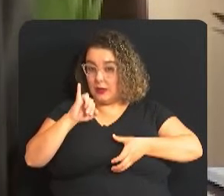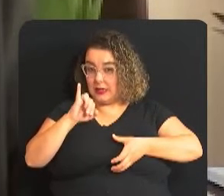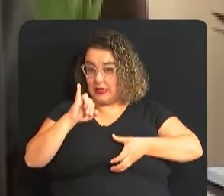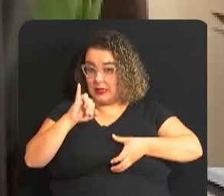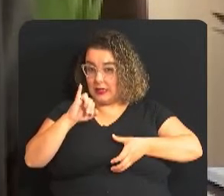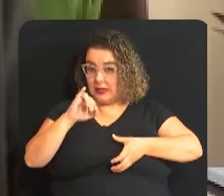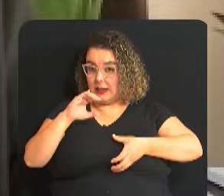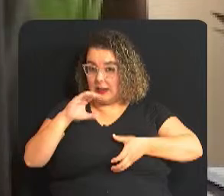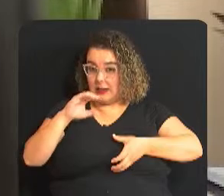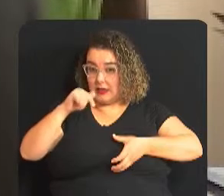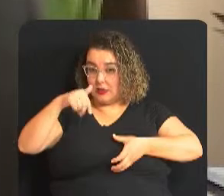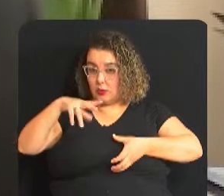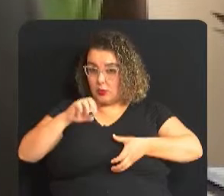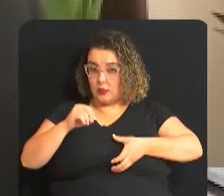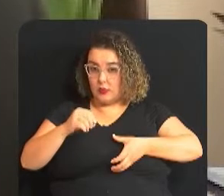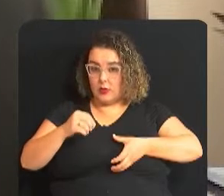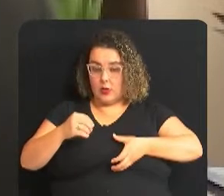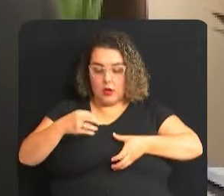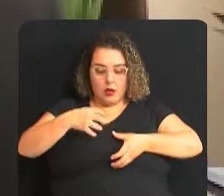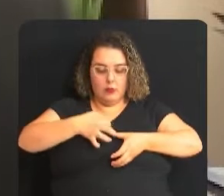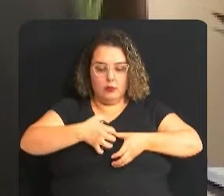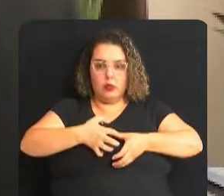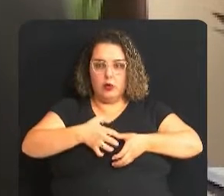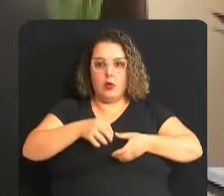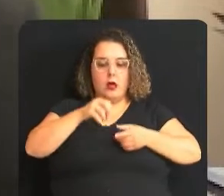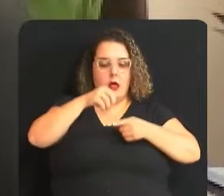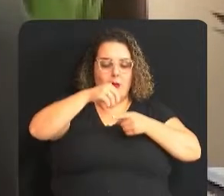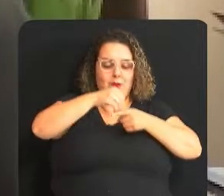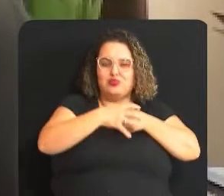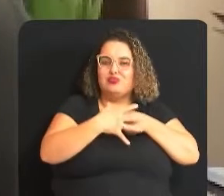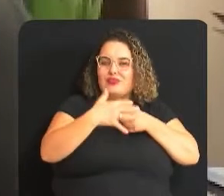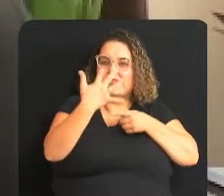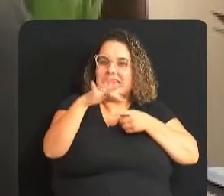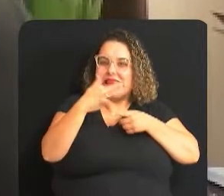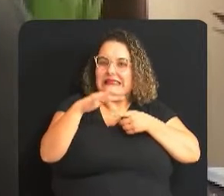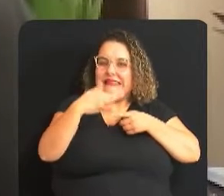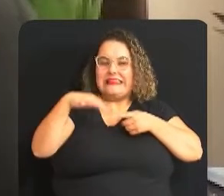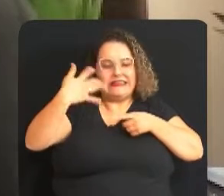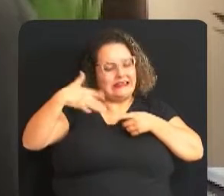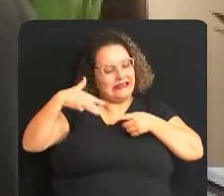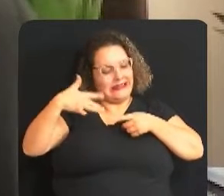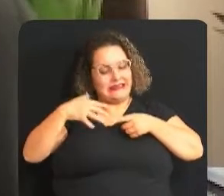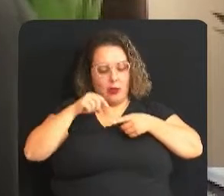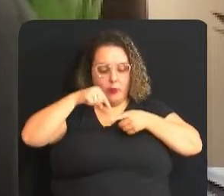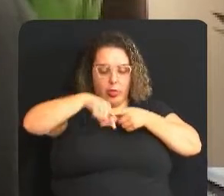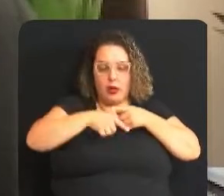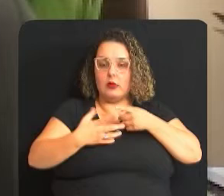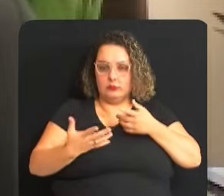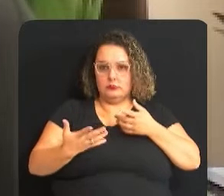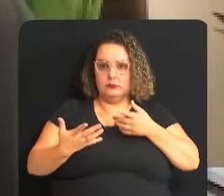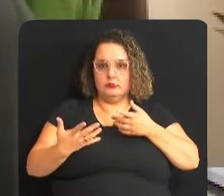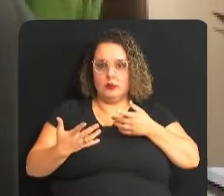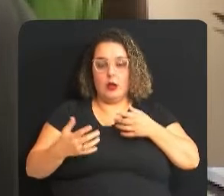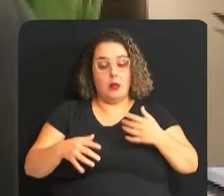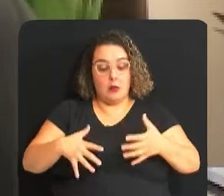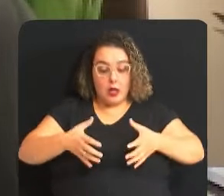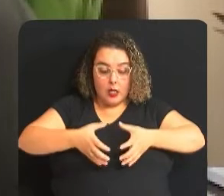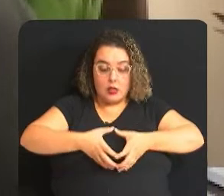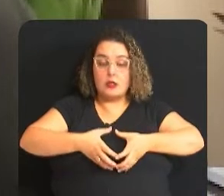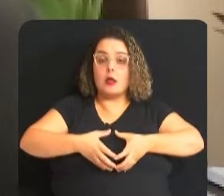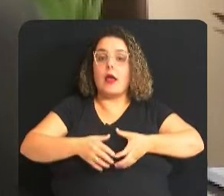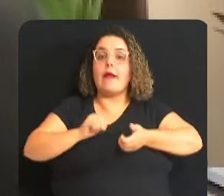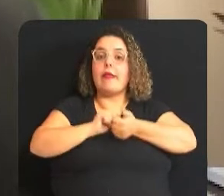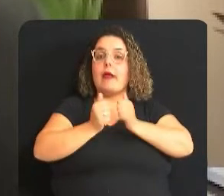nossa mão. Mas no estômago, o estômago ele é preparado para ficar com esse ácido e ele vai ajudar a amolecer, a digerir,